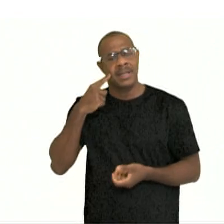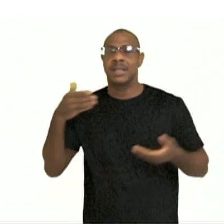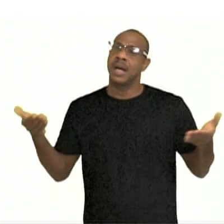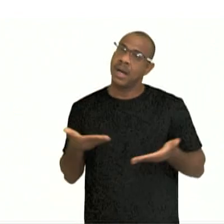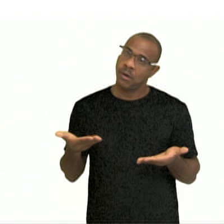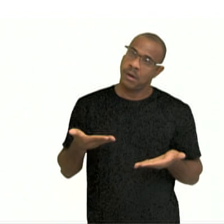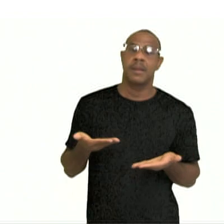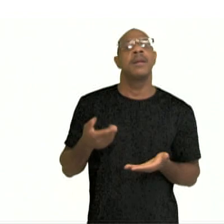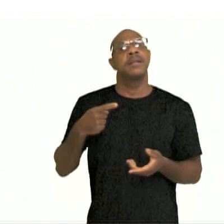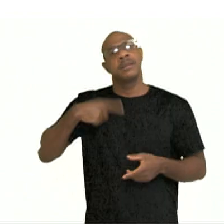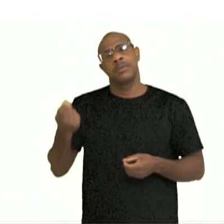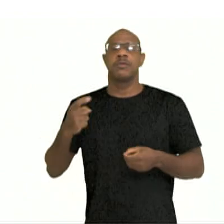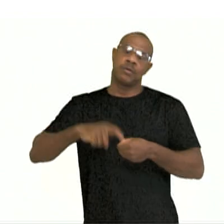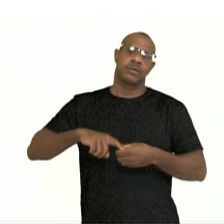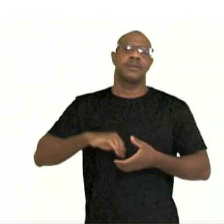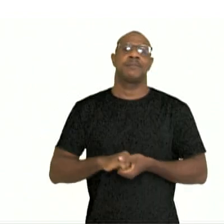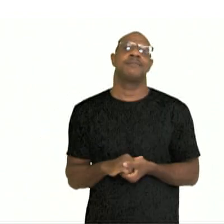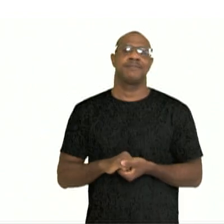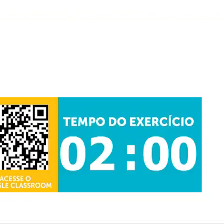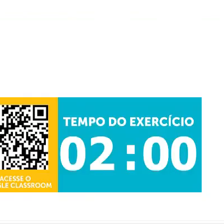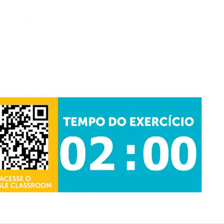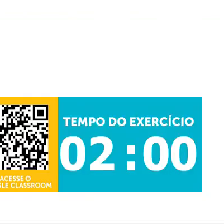e eu já volto.